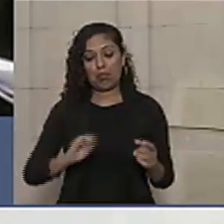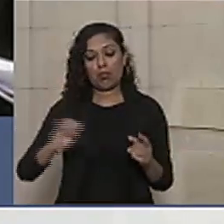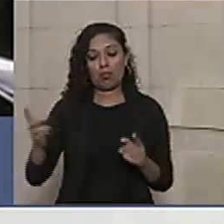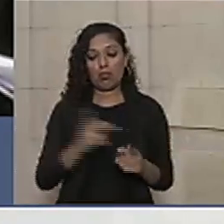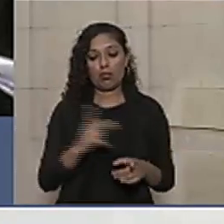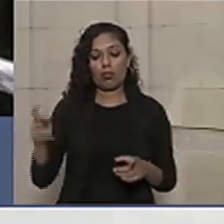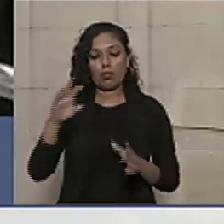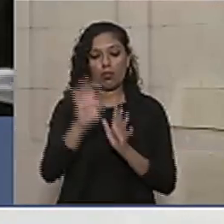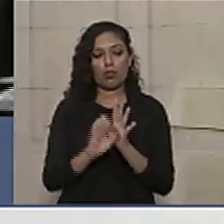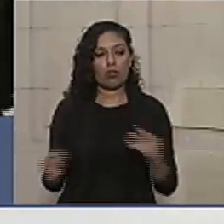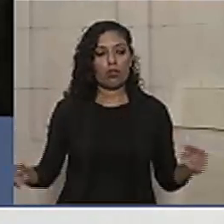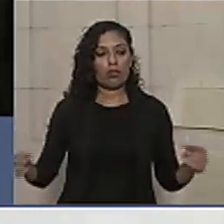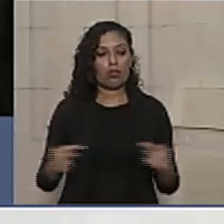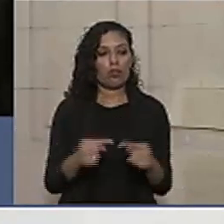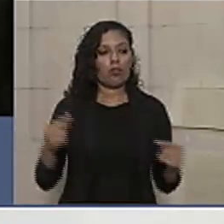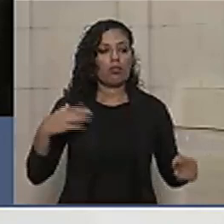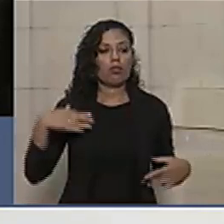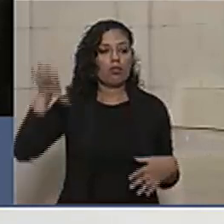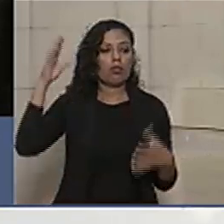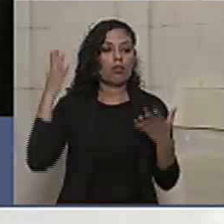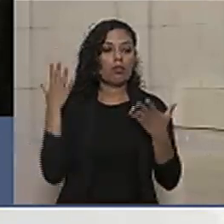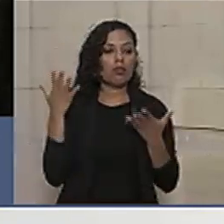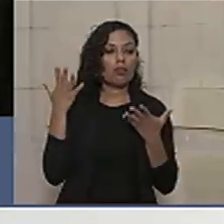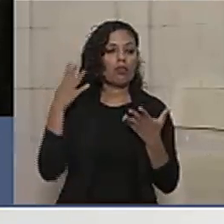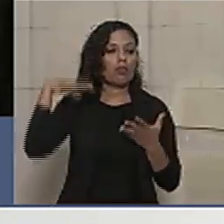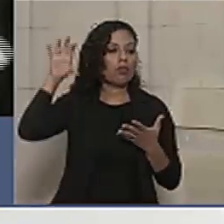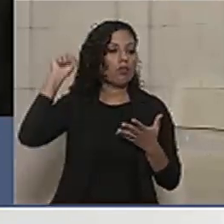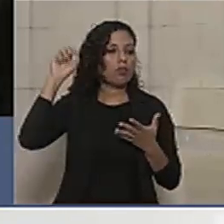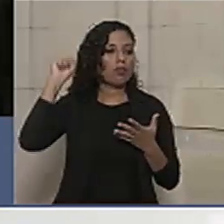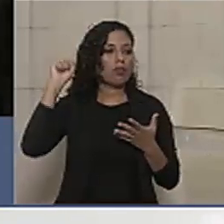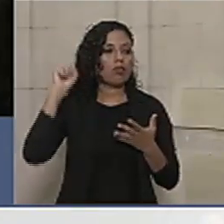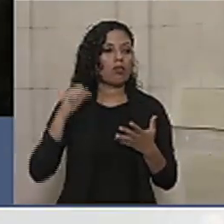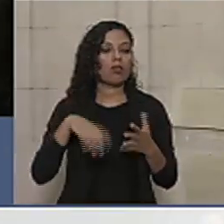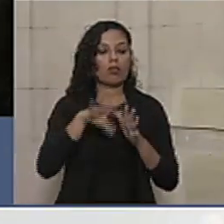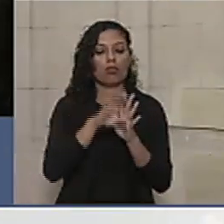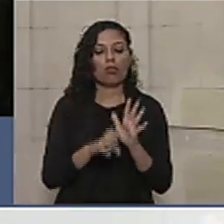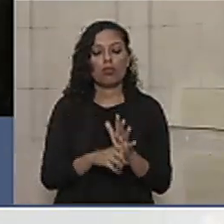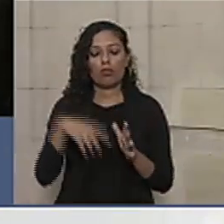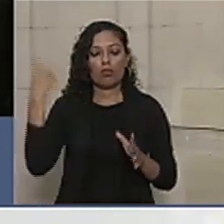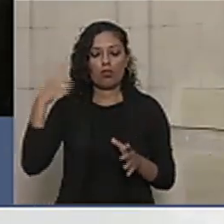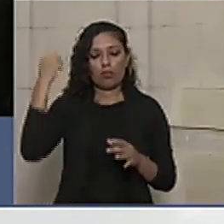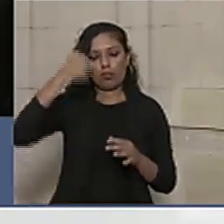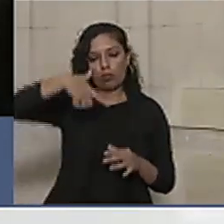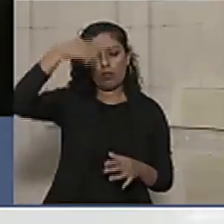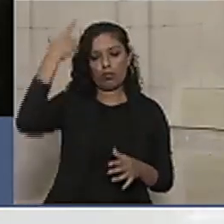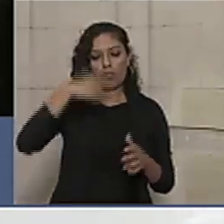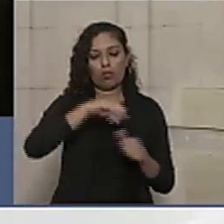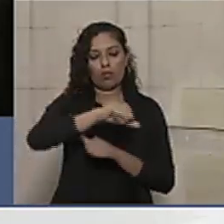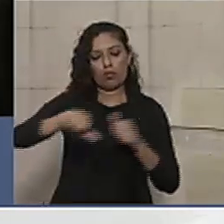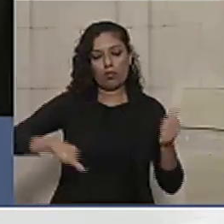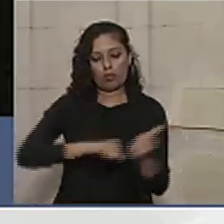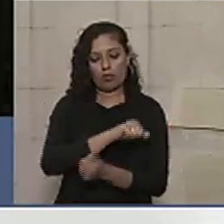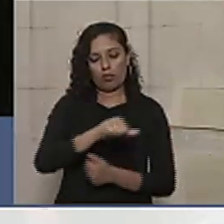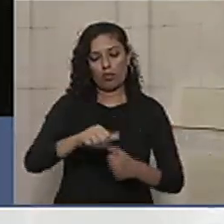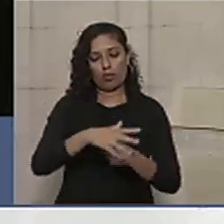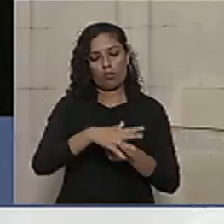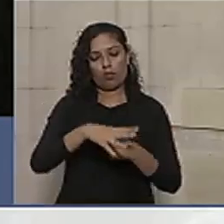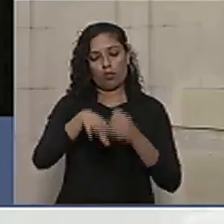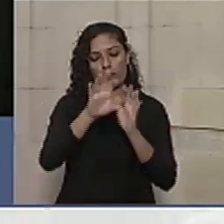Eu quero ouvir a emenda do deputado, por favor. Deputado Luiz Paulo, a emenda modificativa número